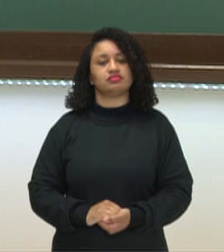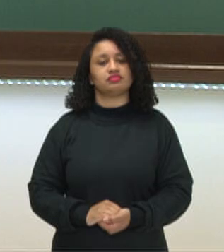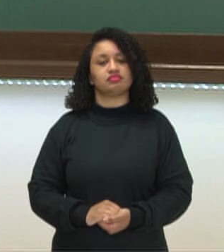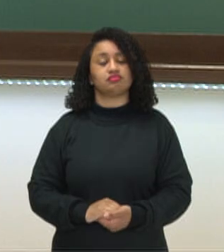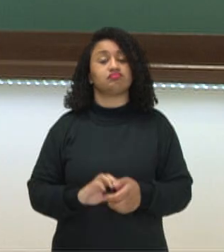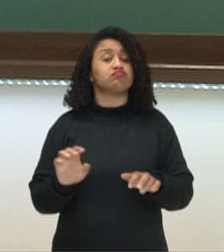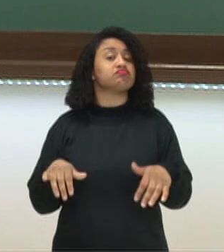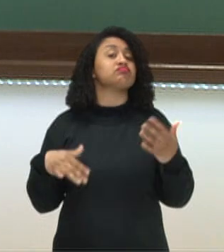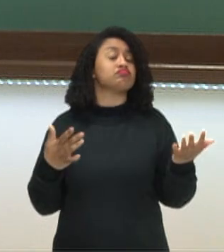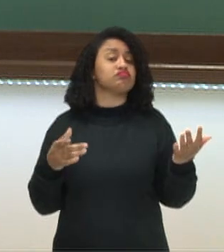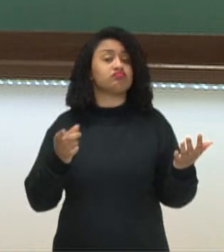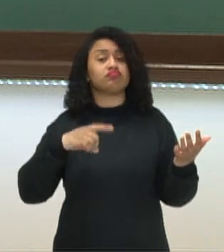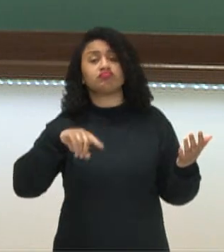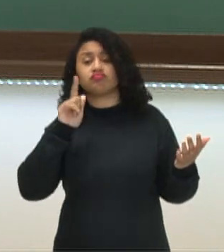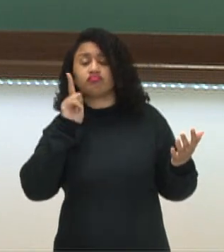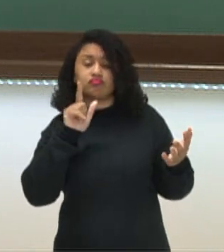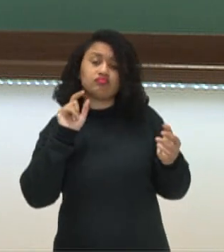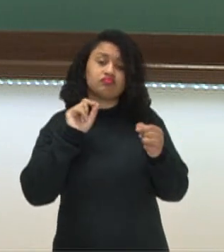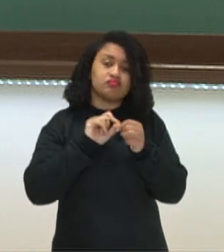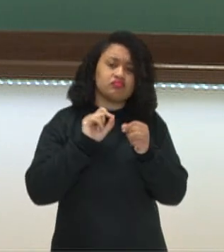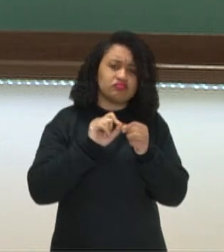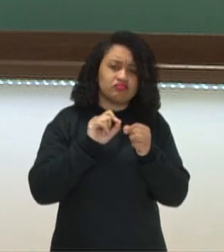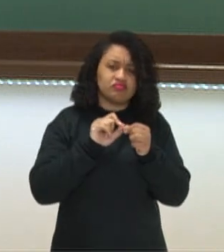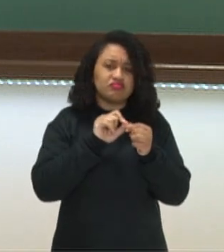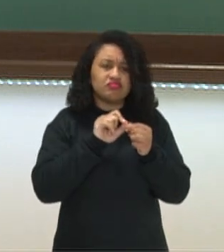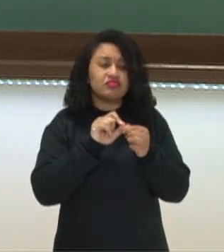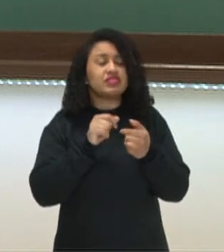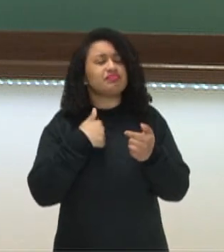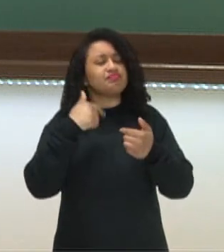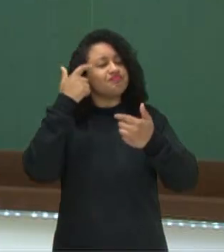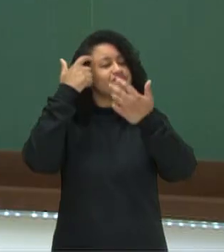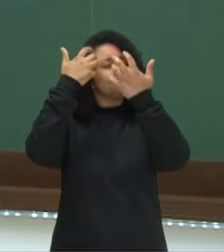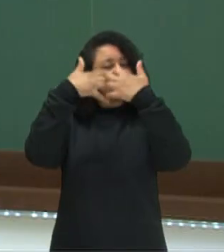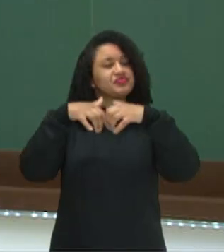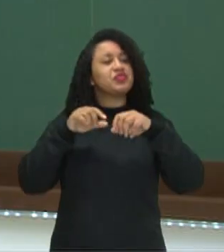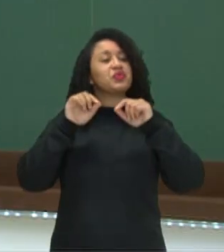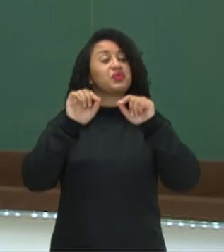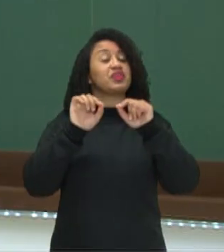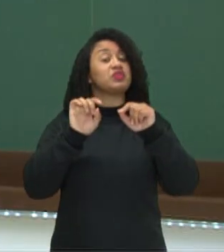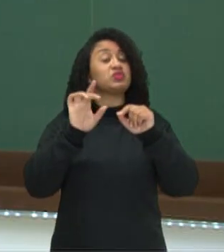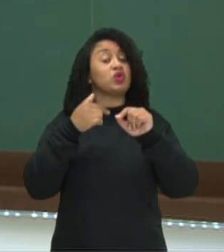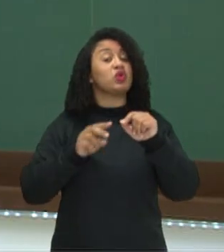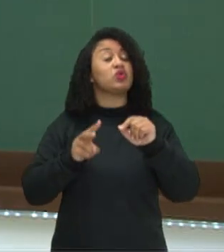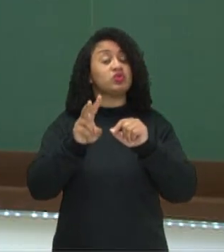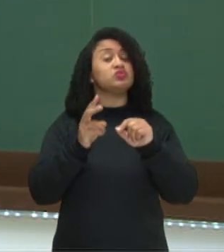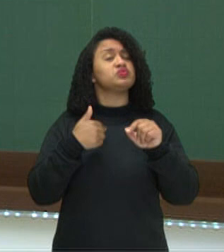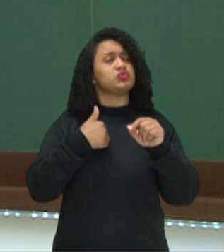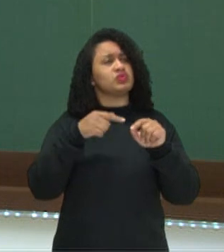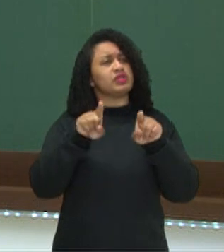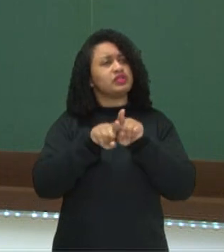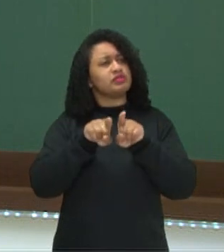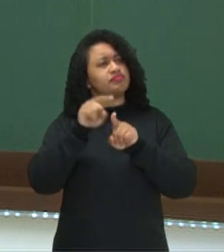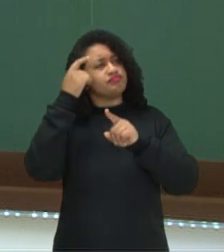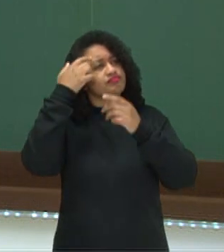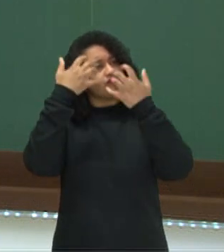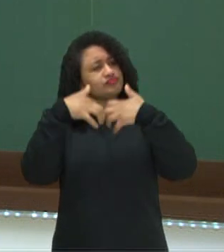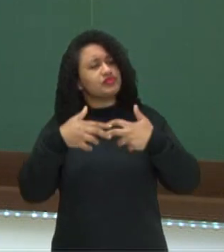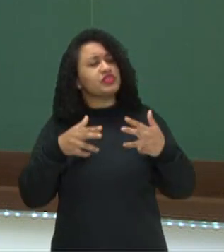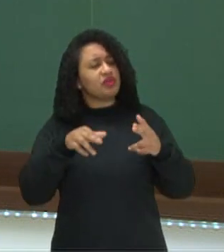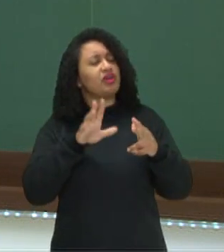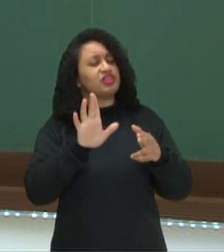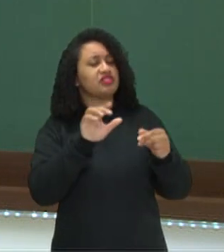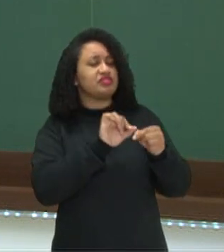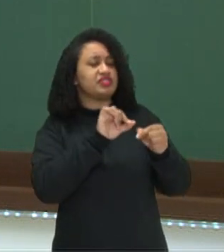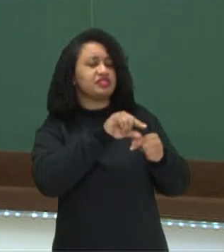E aí, conseguiram resolver? Então, se vocês pensaram um pouquinho, pessoal, era só continuar seguindo a mesma lógica que a gente já estava usando,